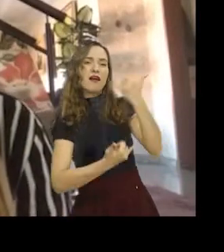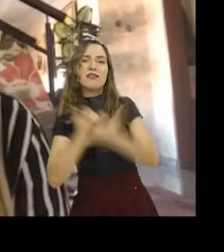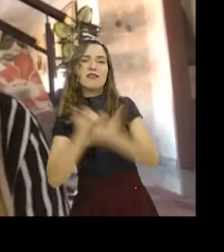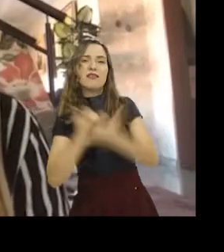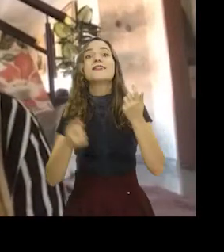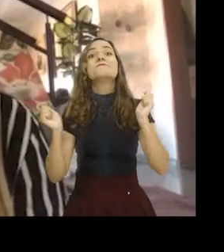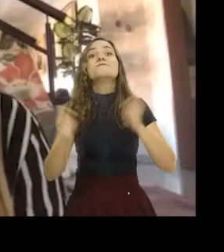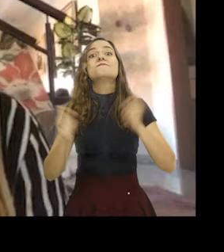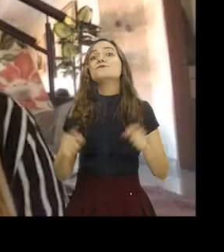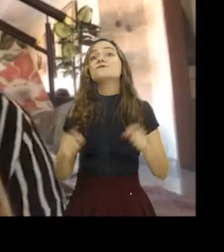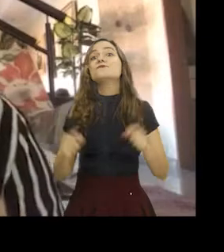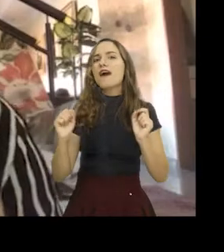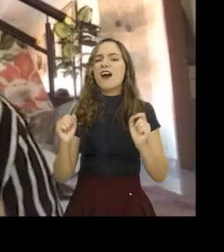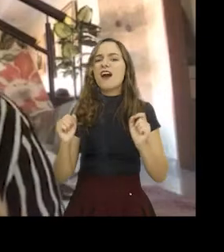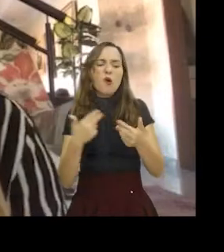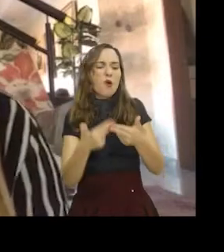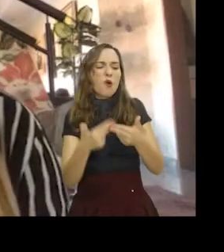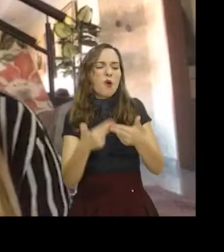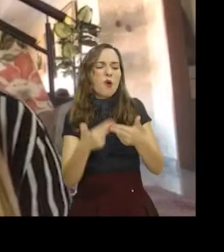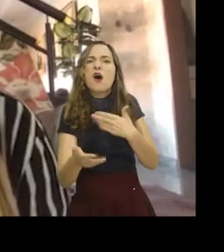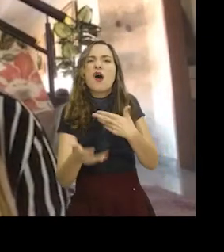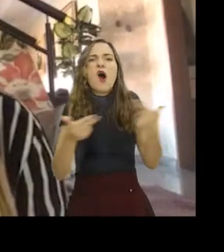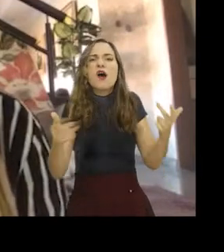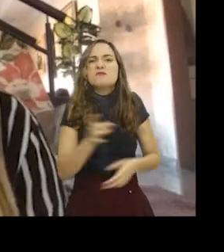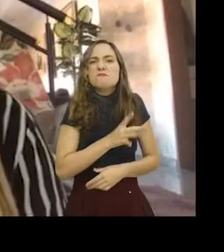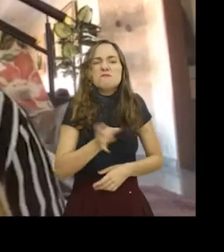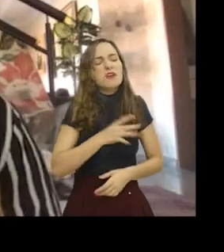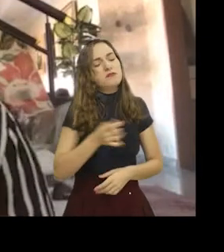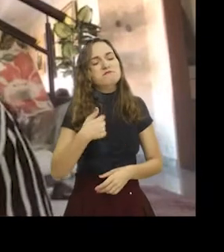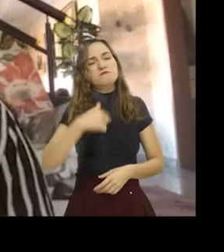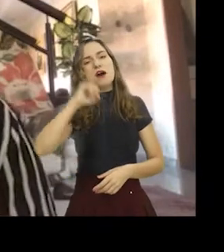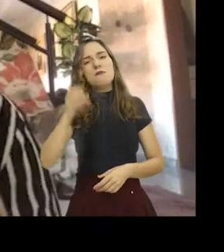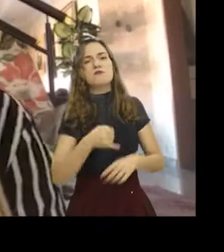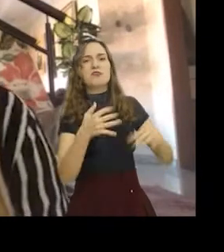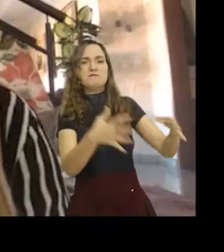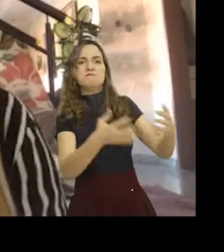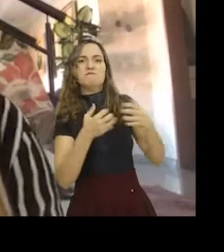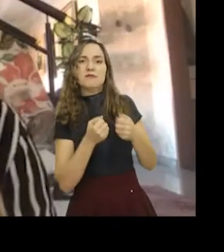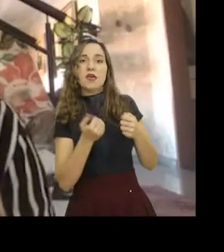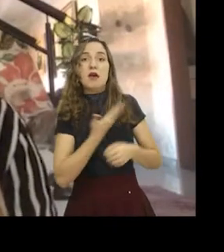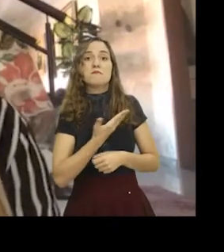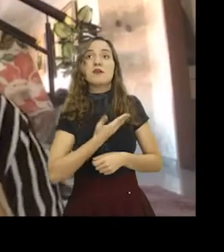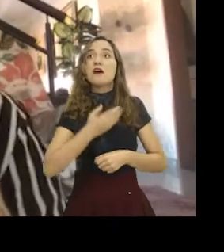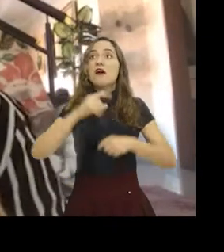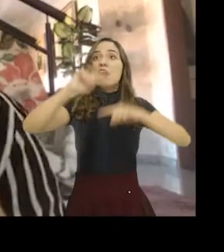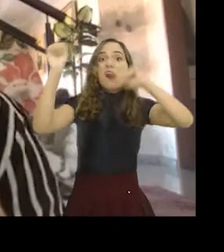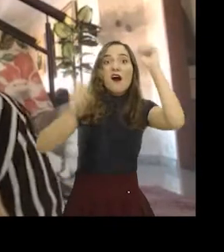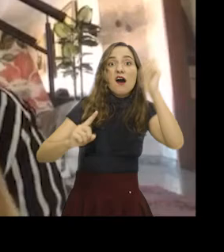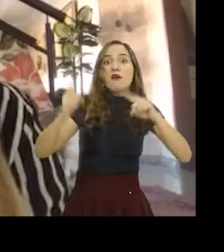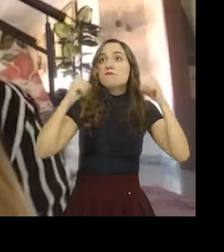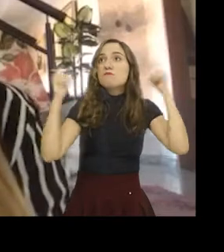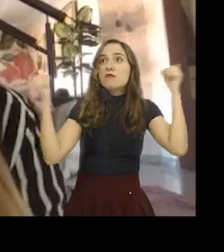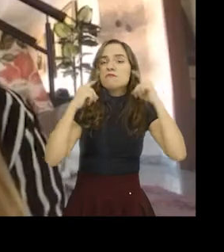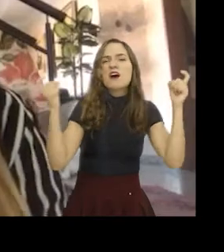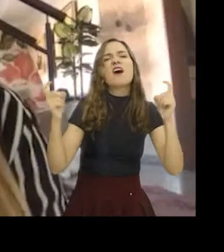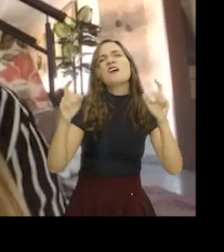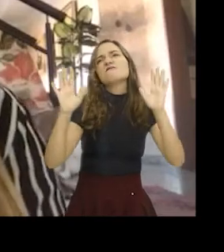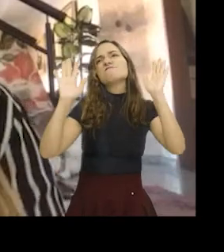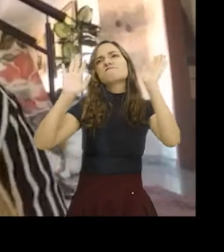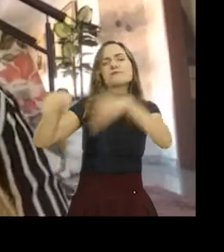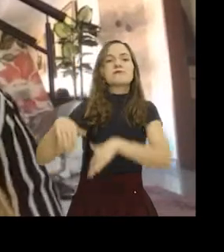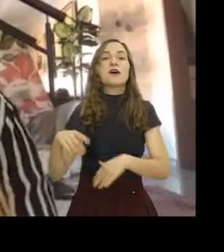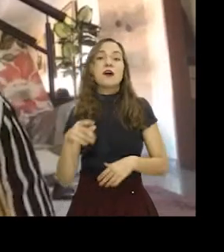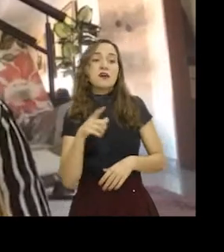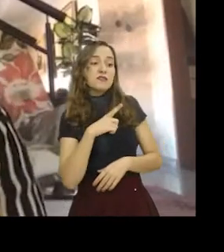transforma em companheiro cada medo que ela tinha. O raio virou Ohai, barata, tabará.